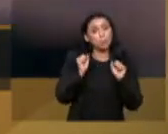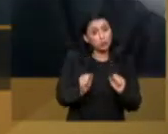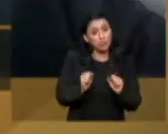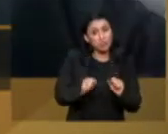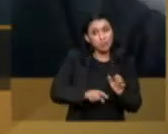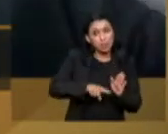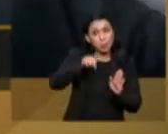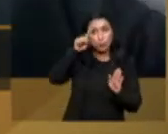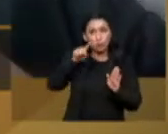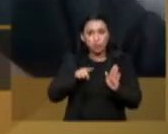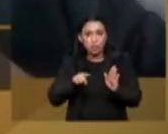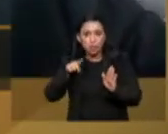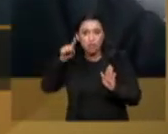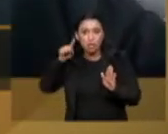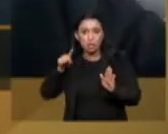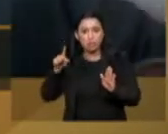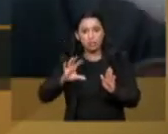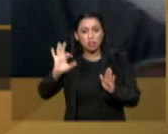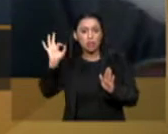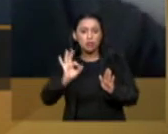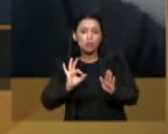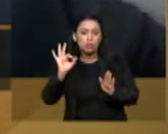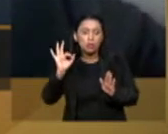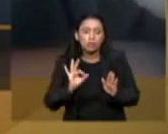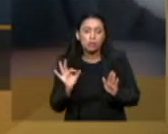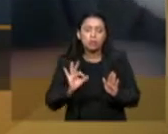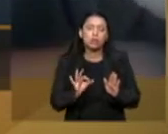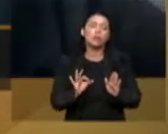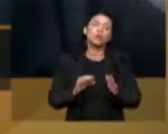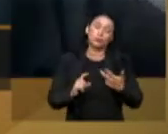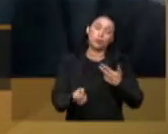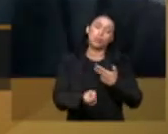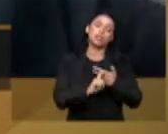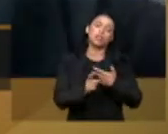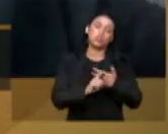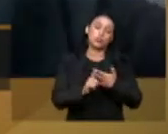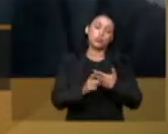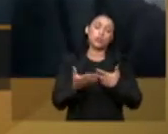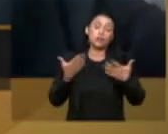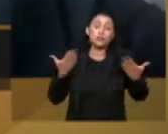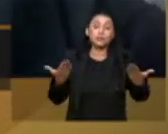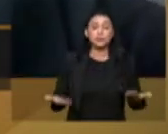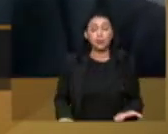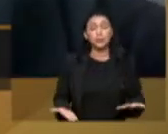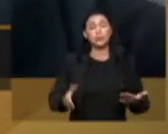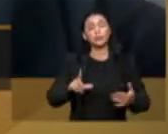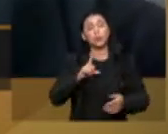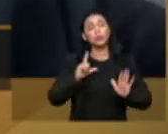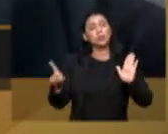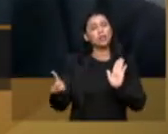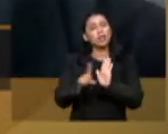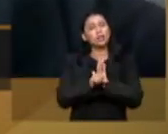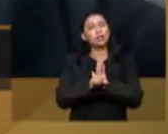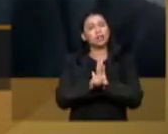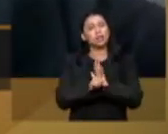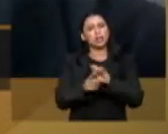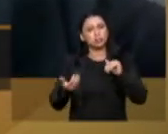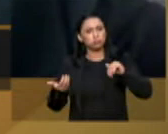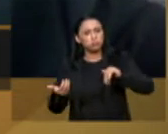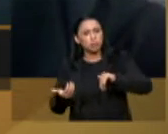de alíquota a partir de atos do Poder Executivo. O fato do